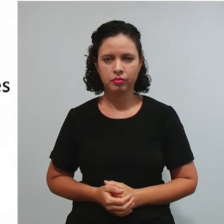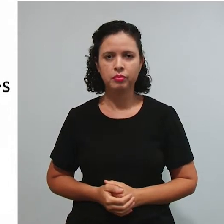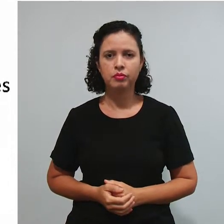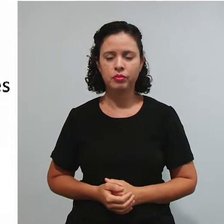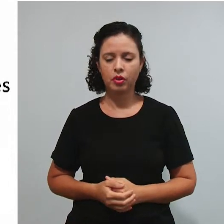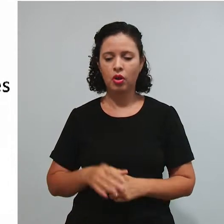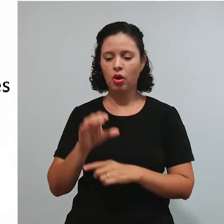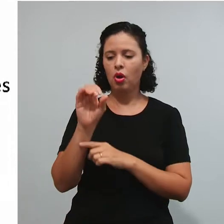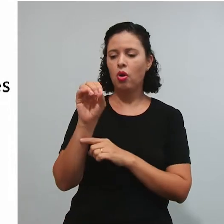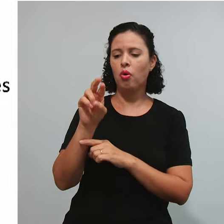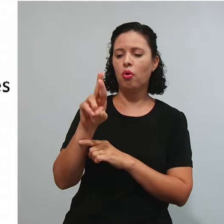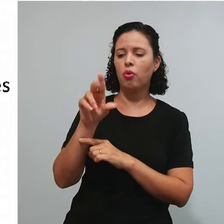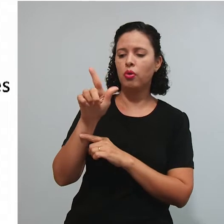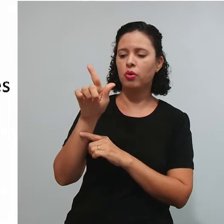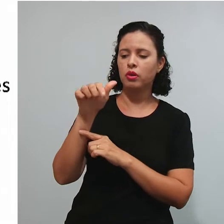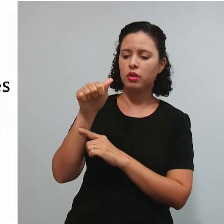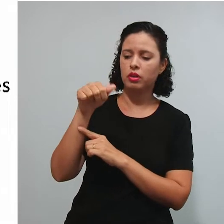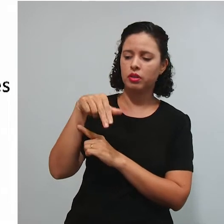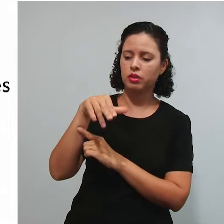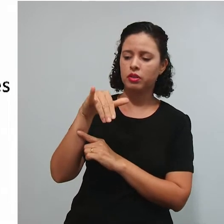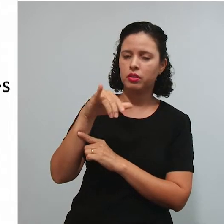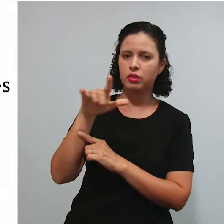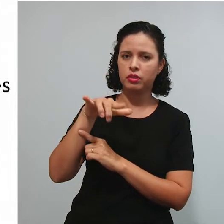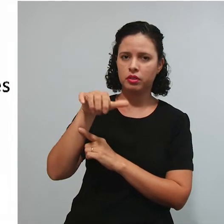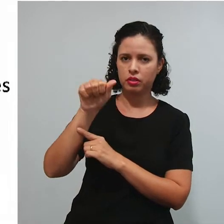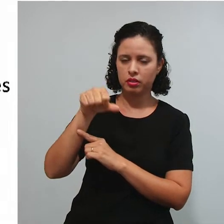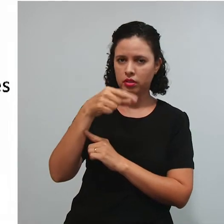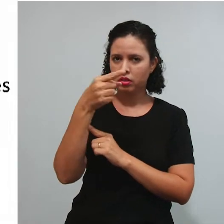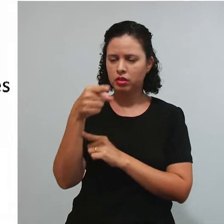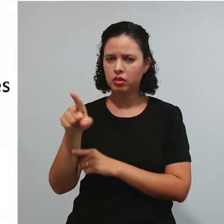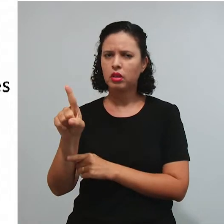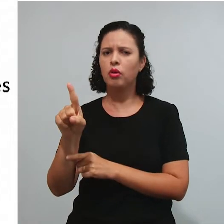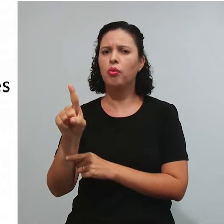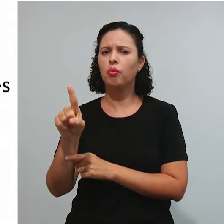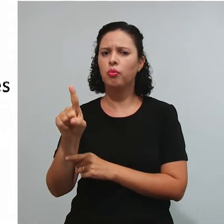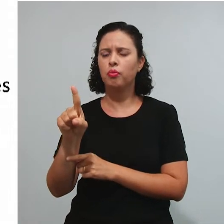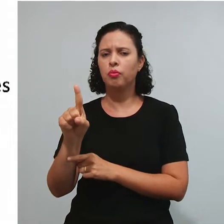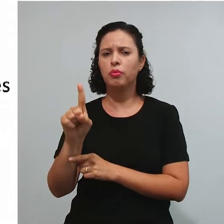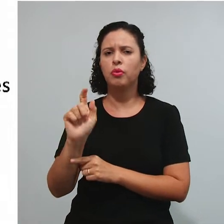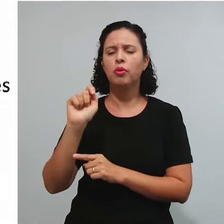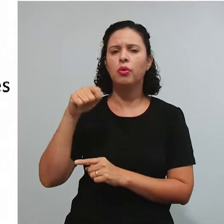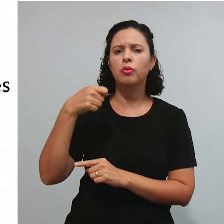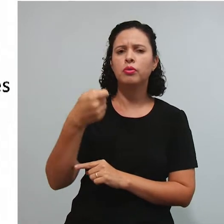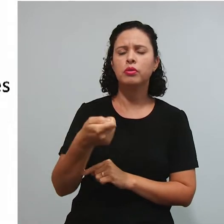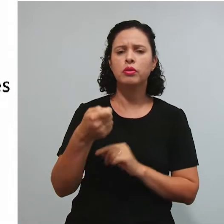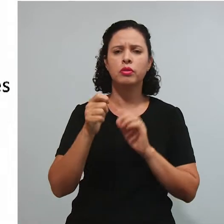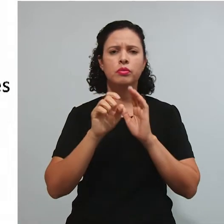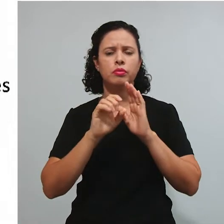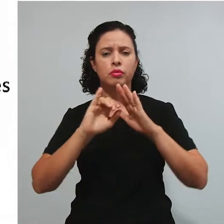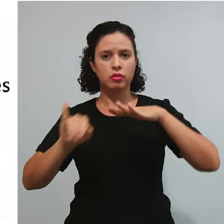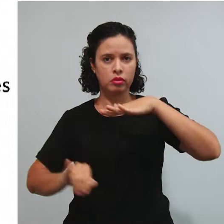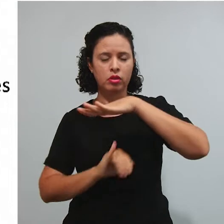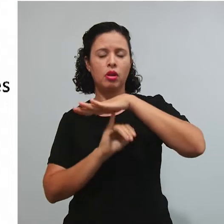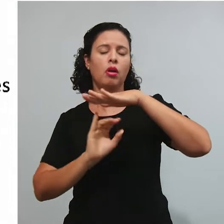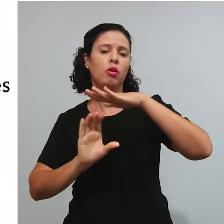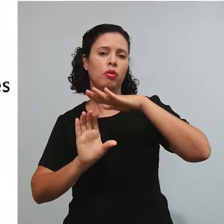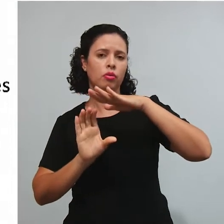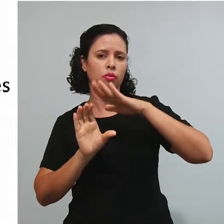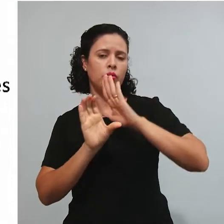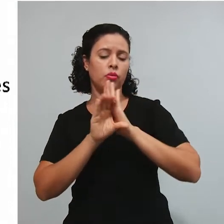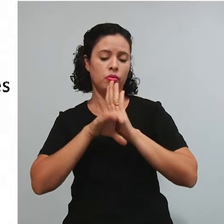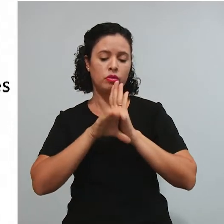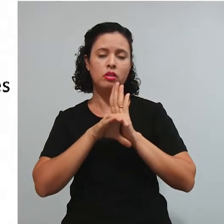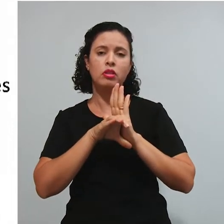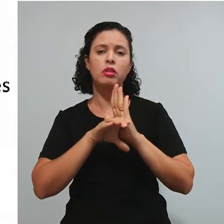de organização, ele varia um pouquinho dependendo de cada autor, né? O conceito que nós trouxemos aqui é o conceito